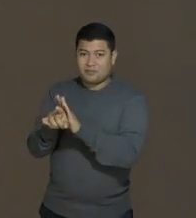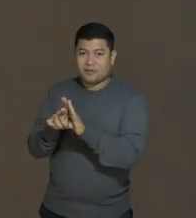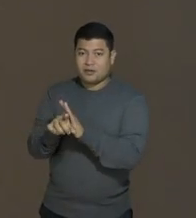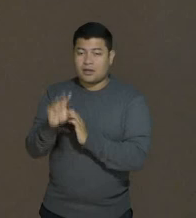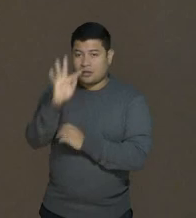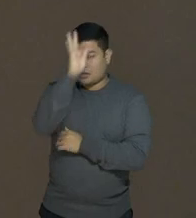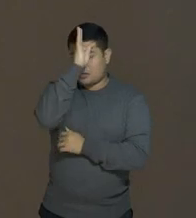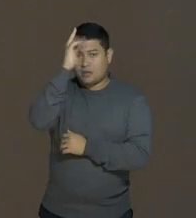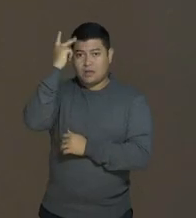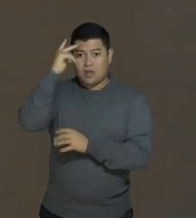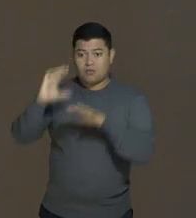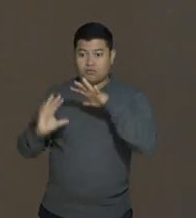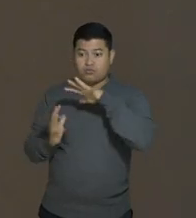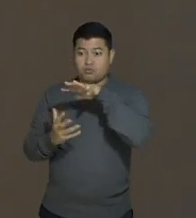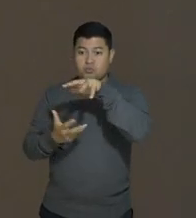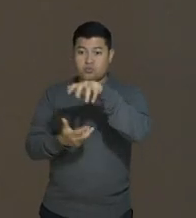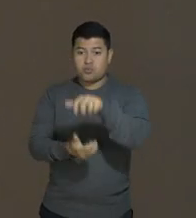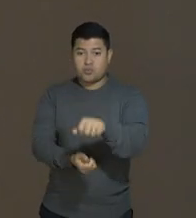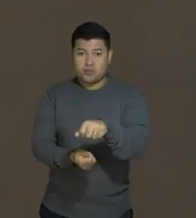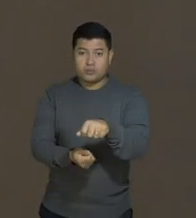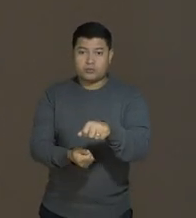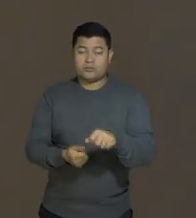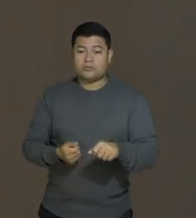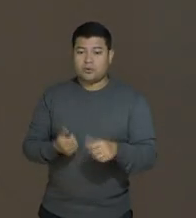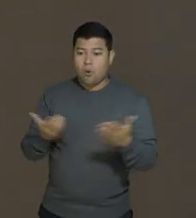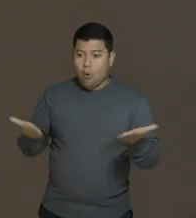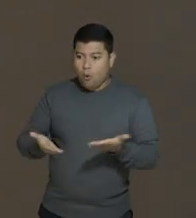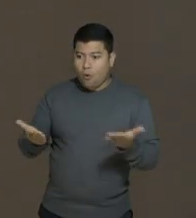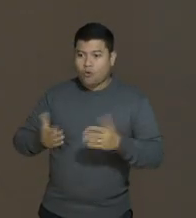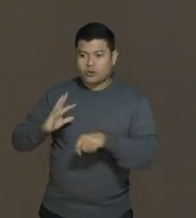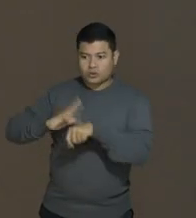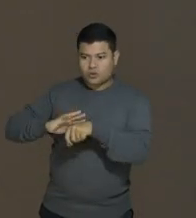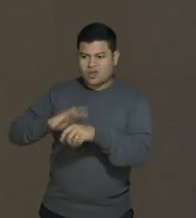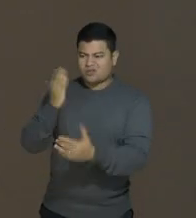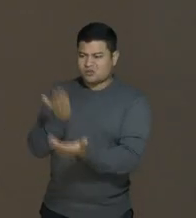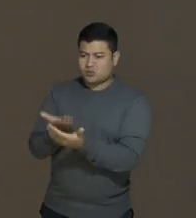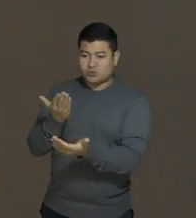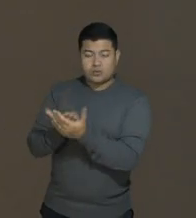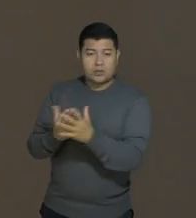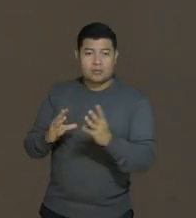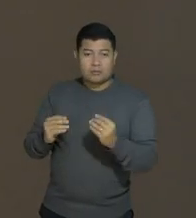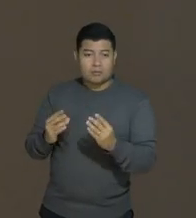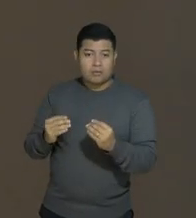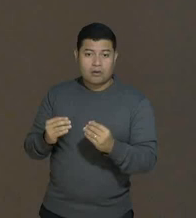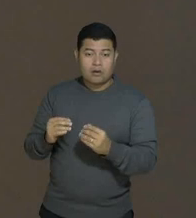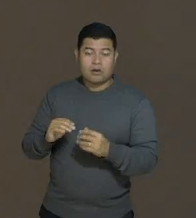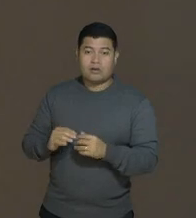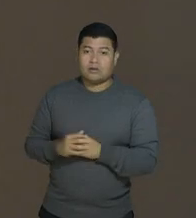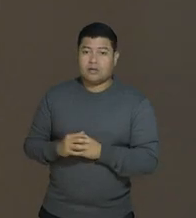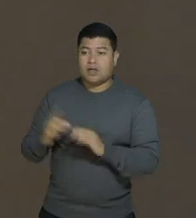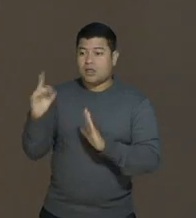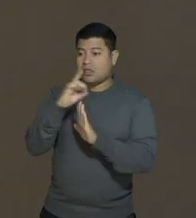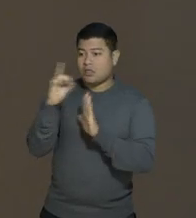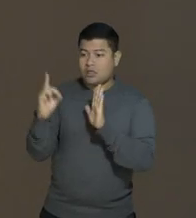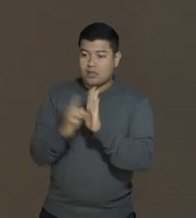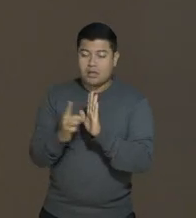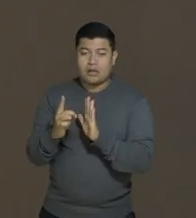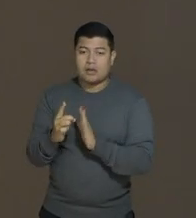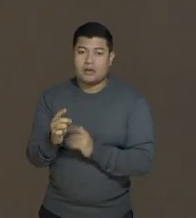do mundo, é uma das doenças mais estudadas nas últimas décadas, é Alemanha,